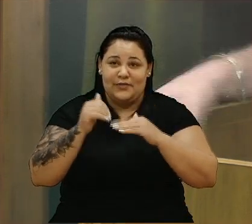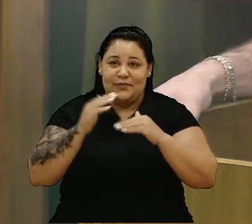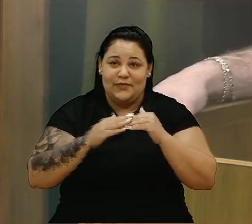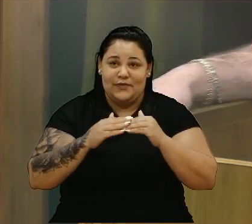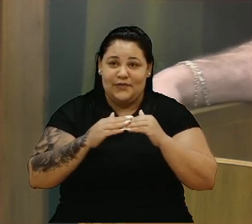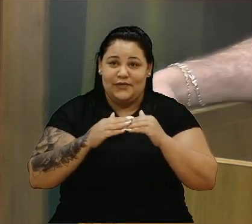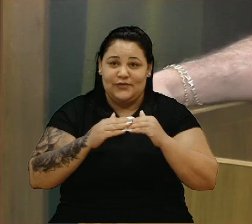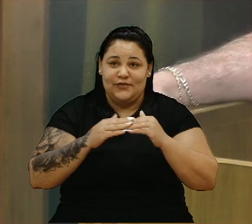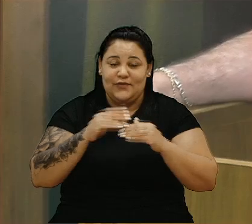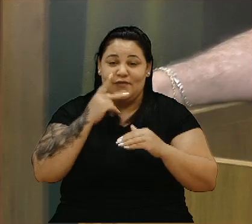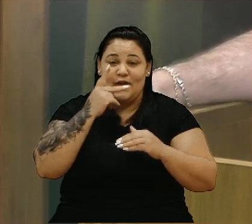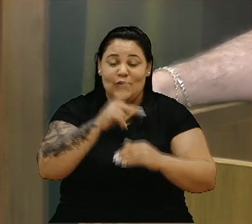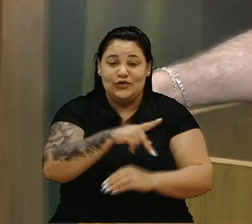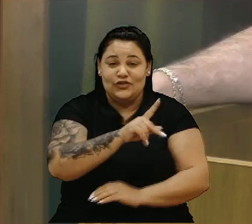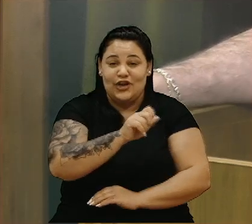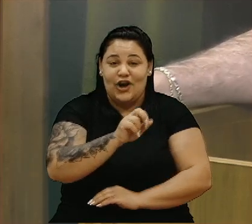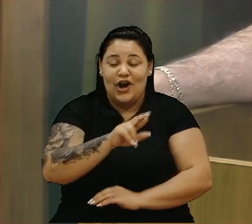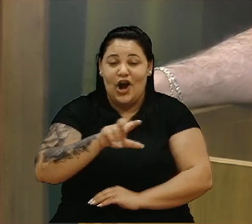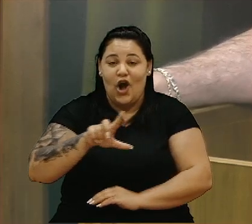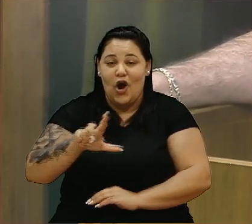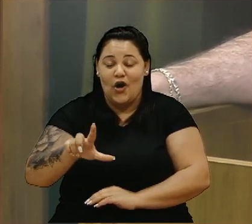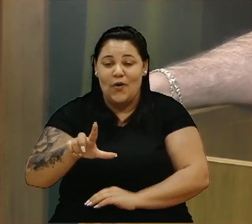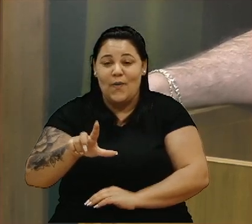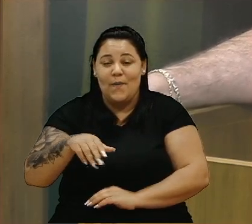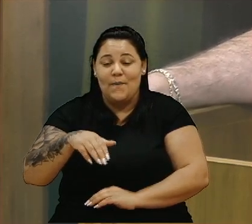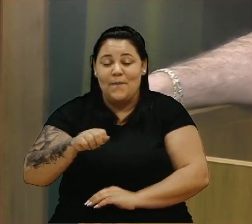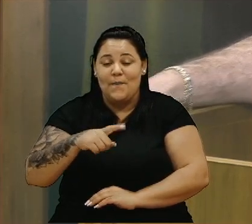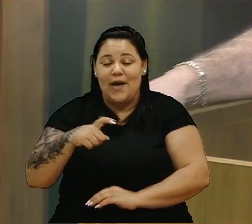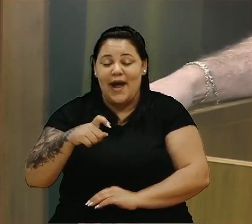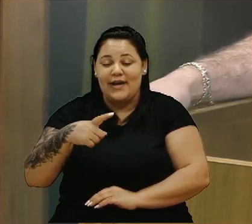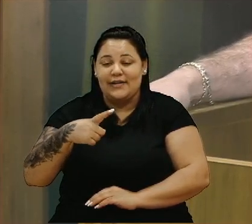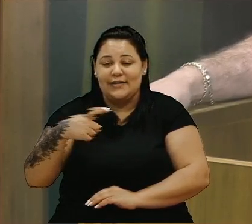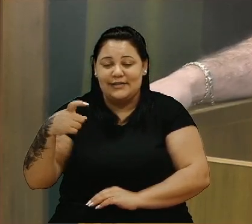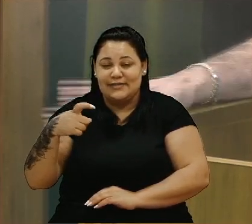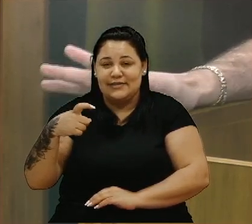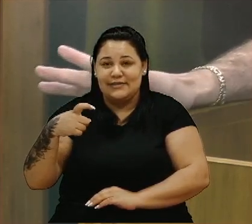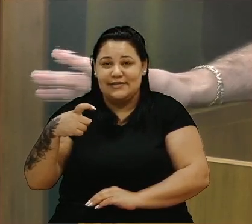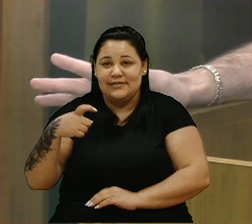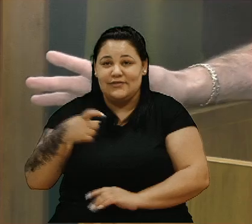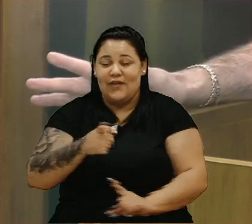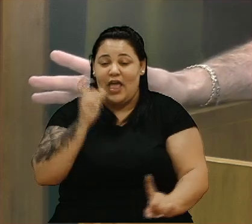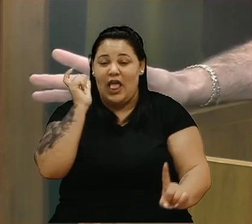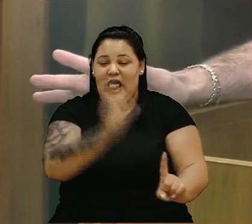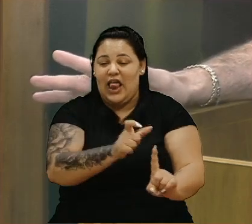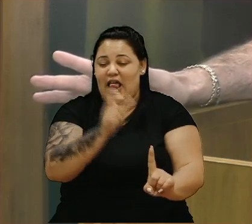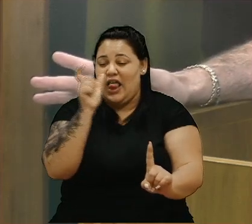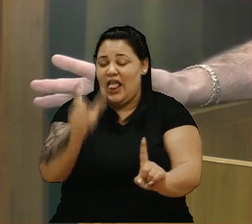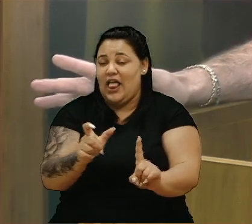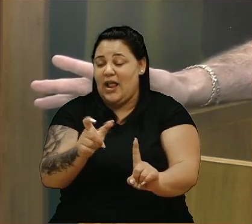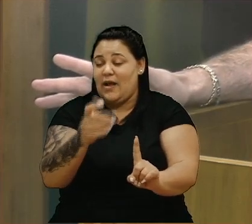aqui nessa tribuna, no plenário, de tanto instigar o ódio entre as classes.